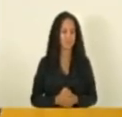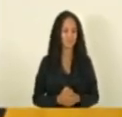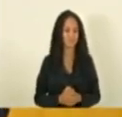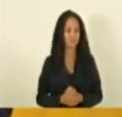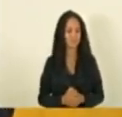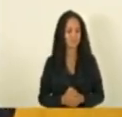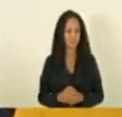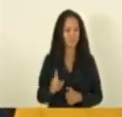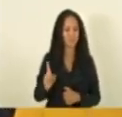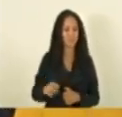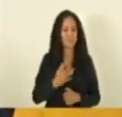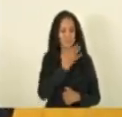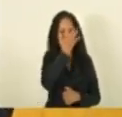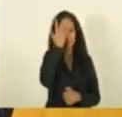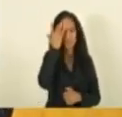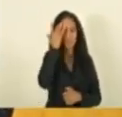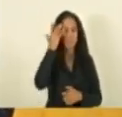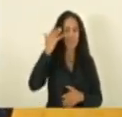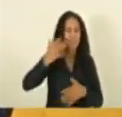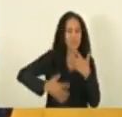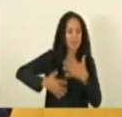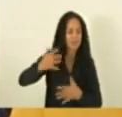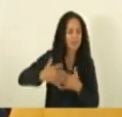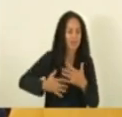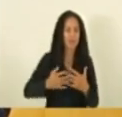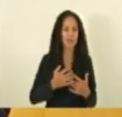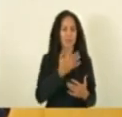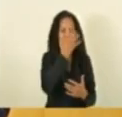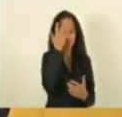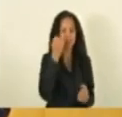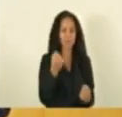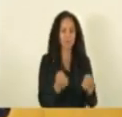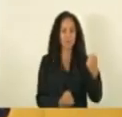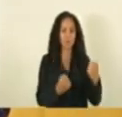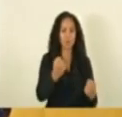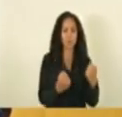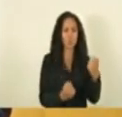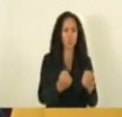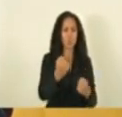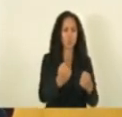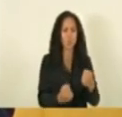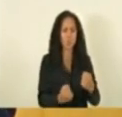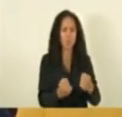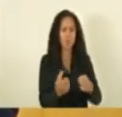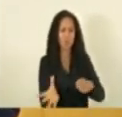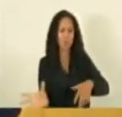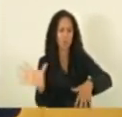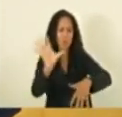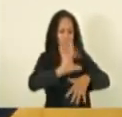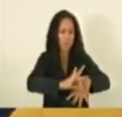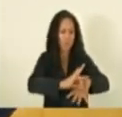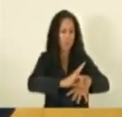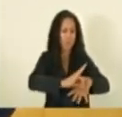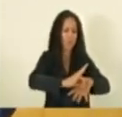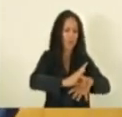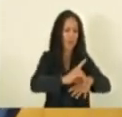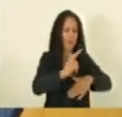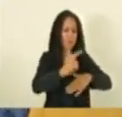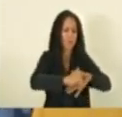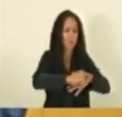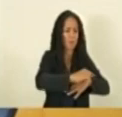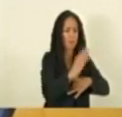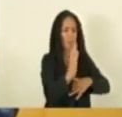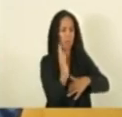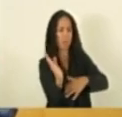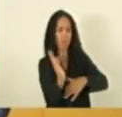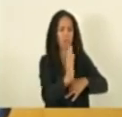perturba silêncio dos outros, né? O cara depois sai com o carro, percebe que tem um papel voando no para-brisa, tem que arrumar um canto de